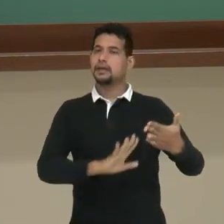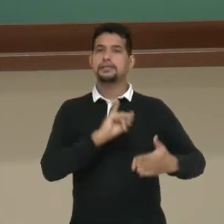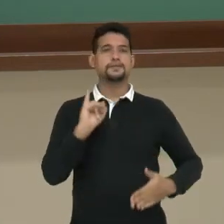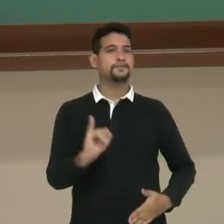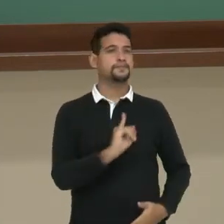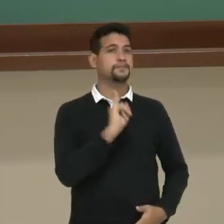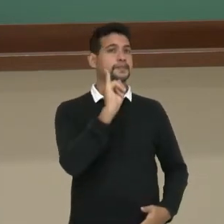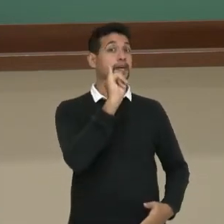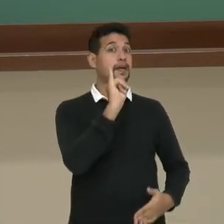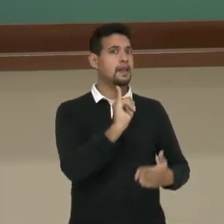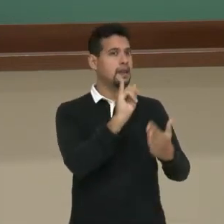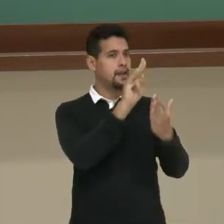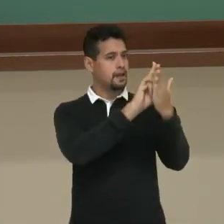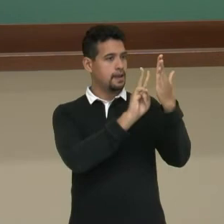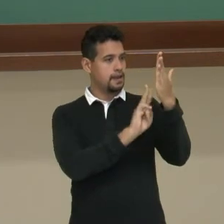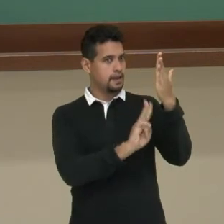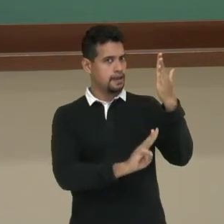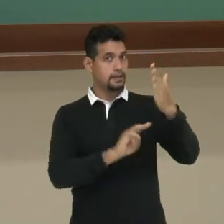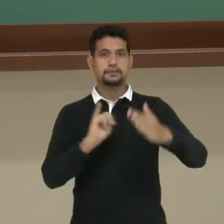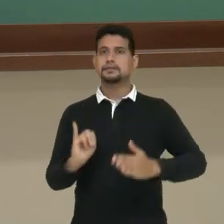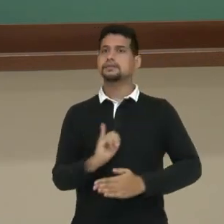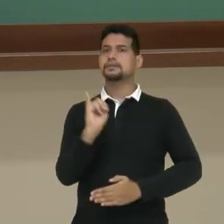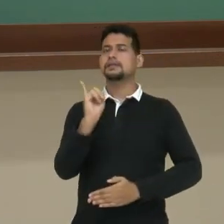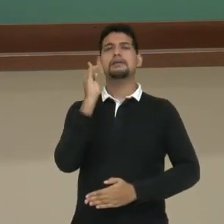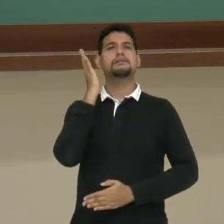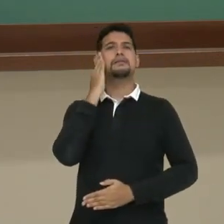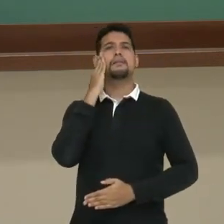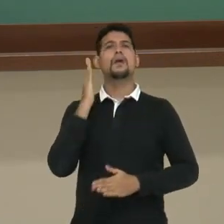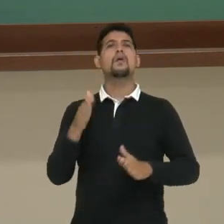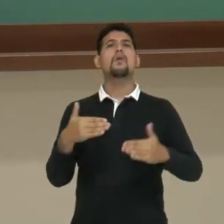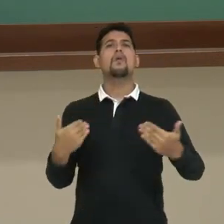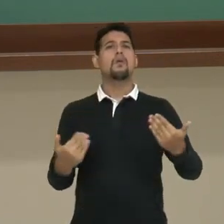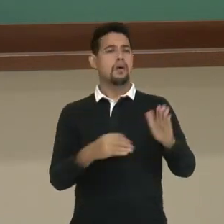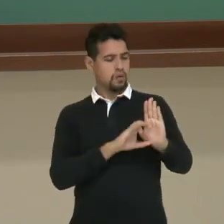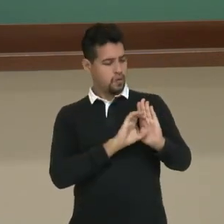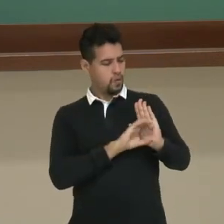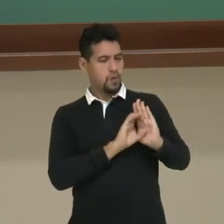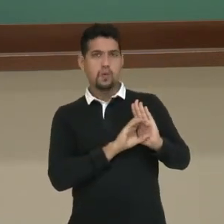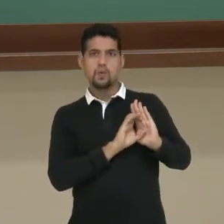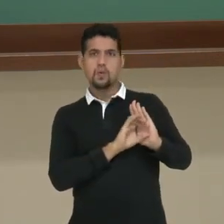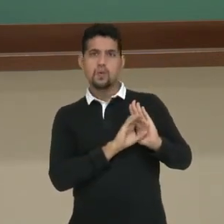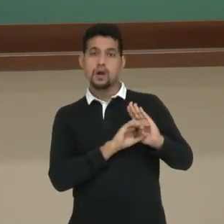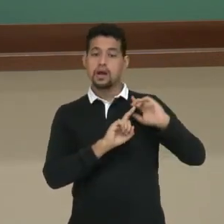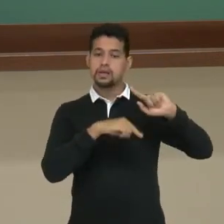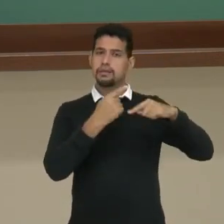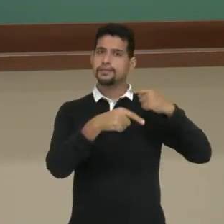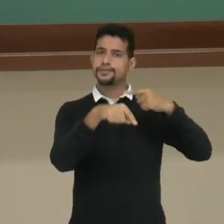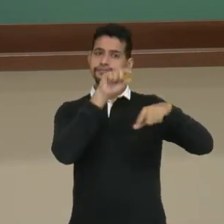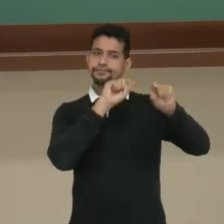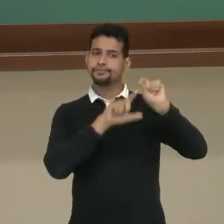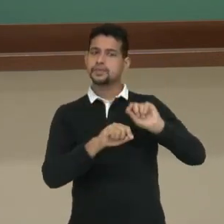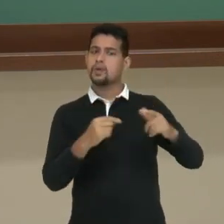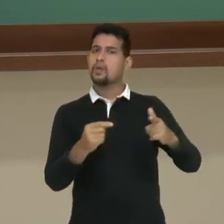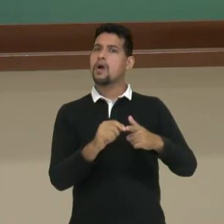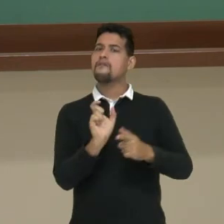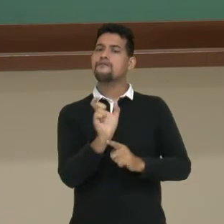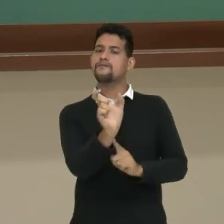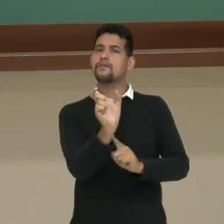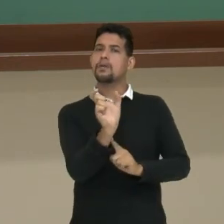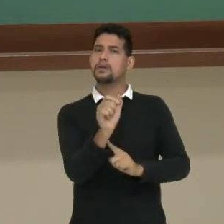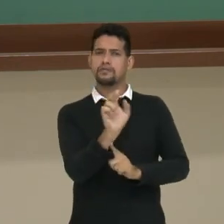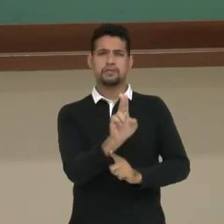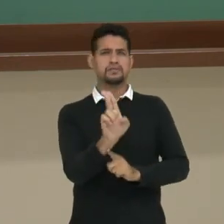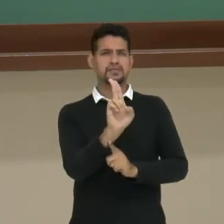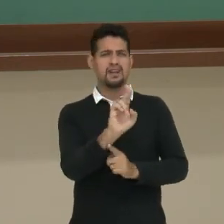importante leitura, importante saber os conceitos. E depois a gente decidir qual fórmula que eu vou usar.